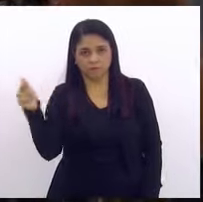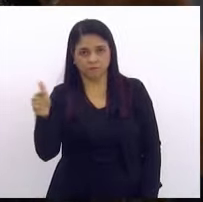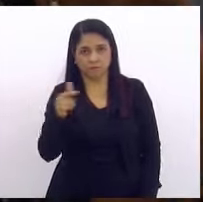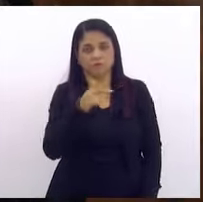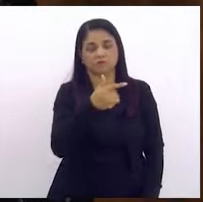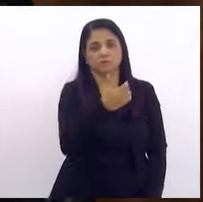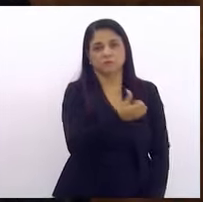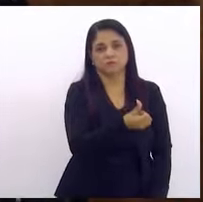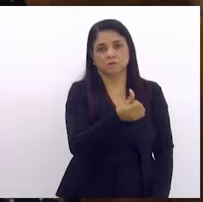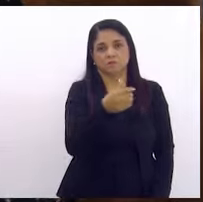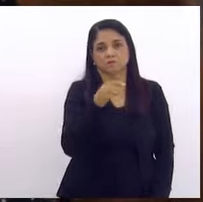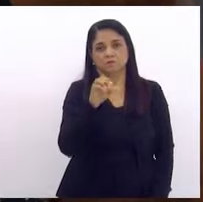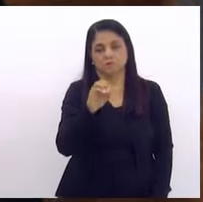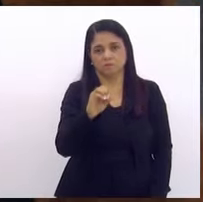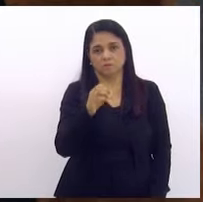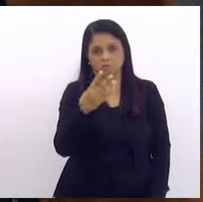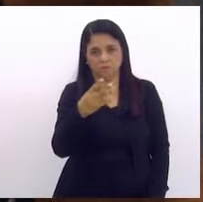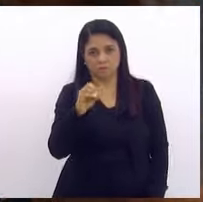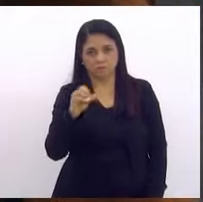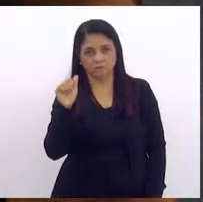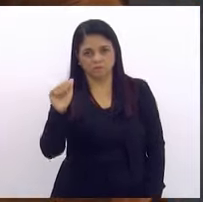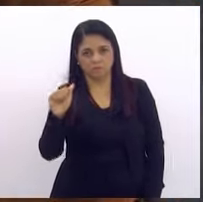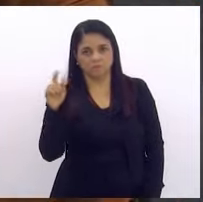2834-A de 2020,